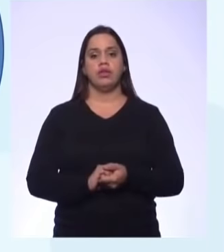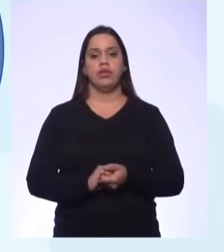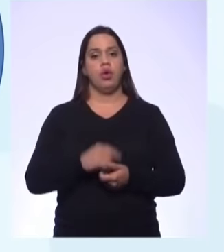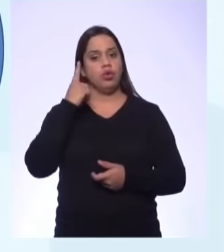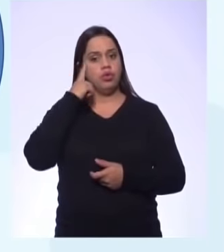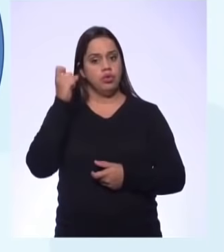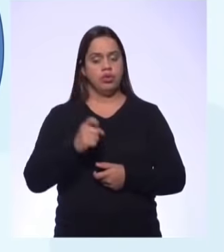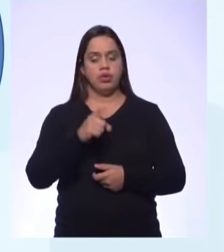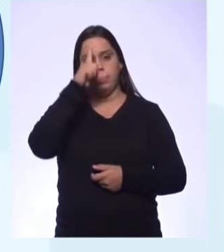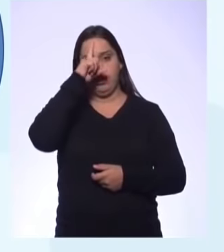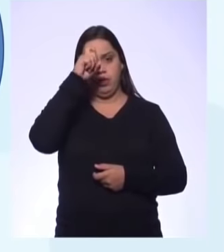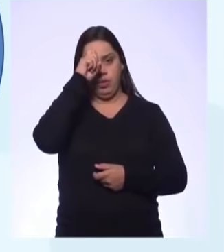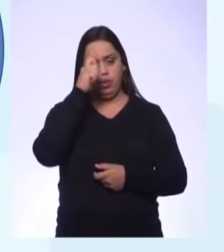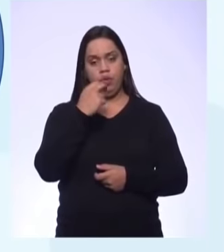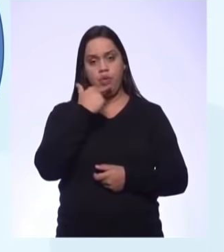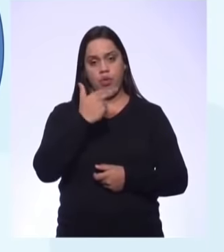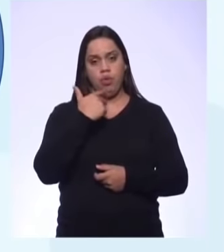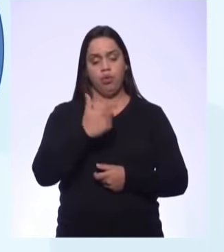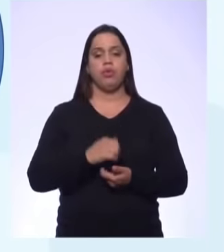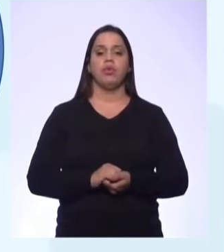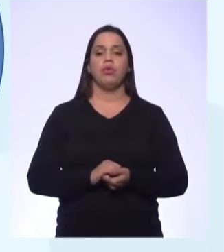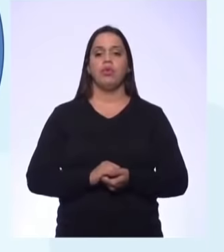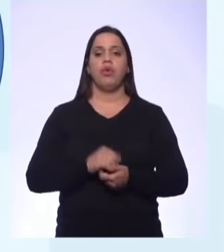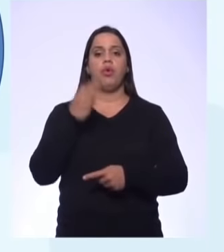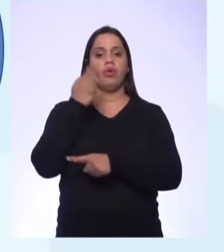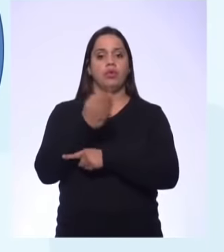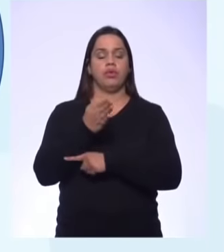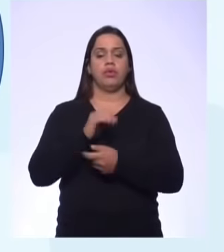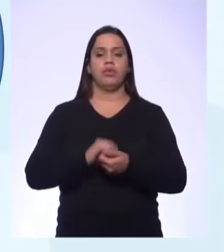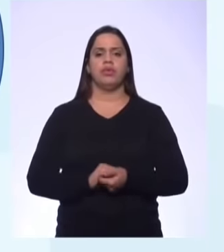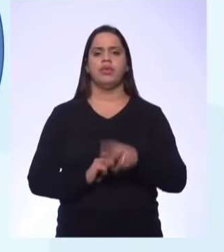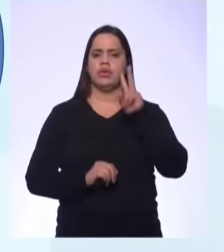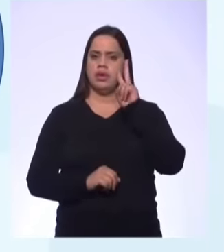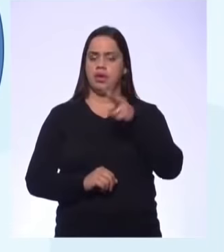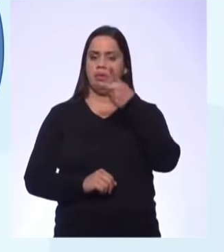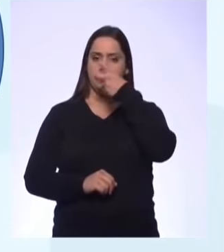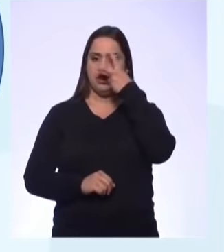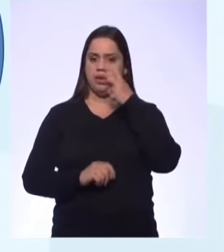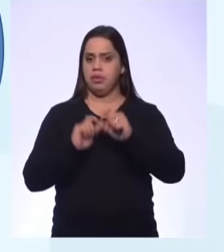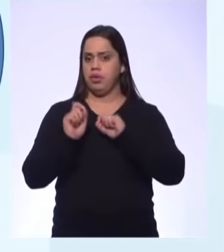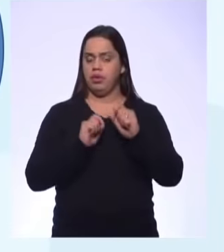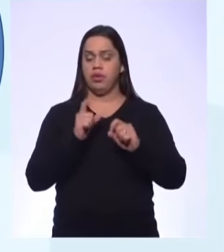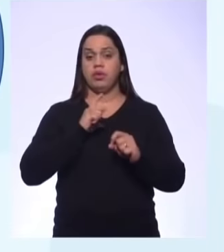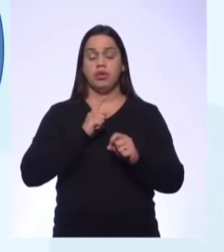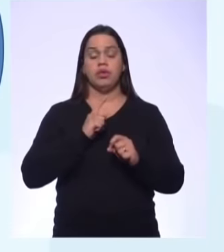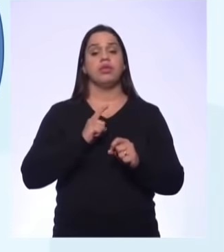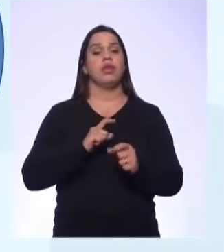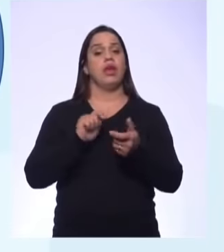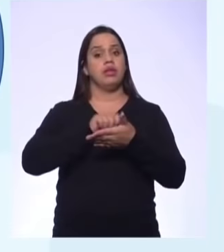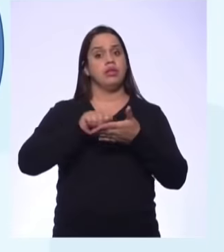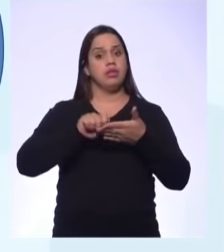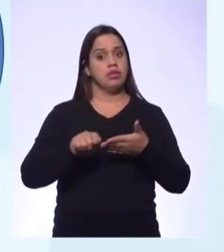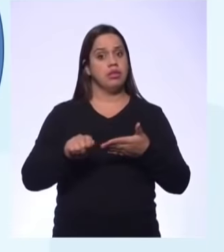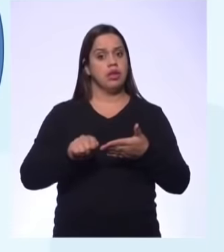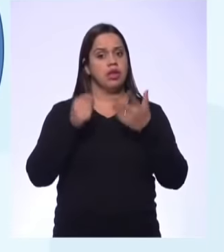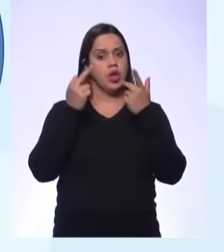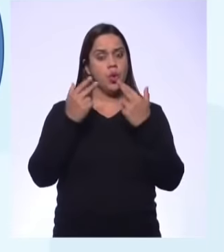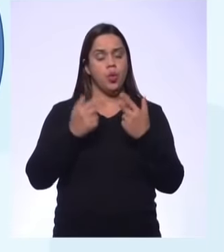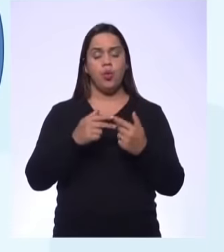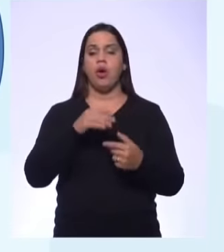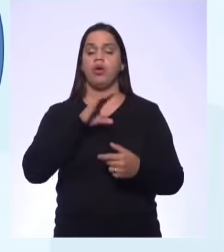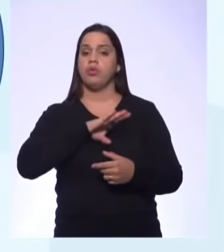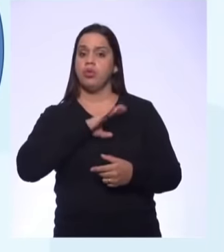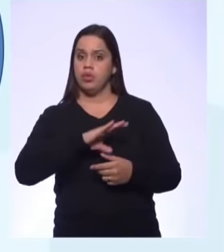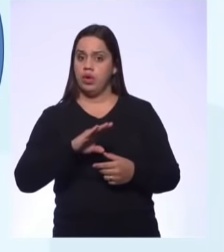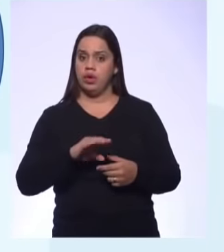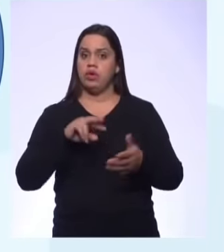Hospital. Color. Cor. Hotel. Hotel. Vocês perceberam que elas têm a mesma grafia, a mesma escrita do português e o